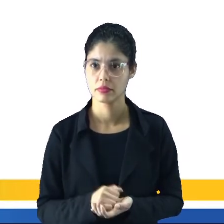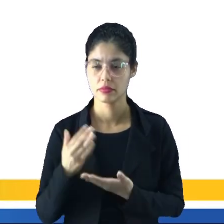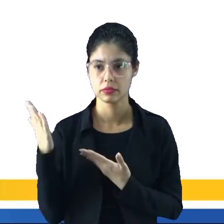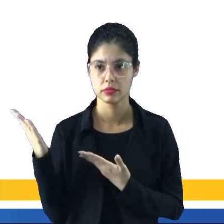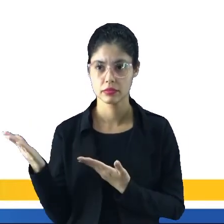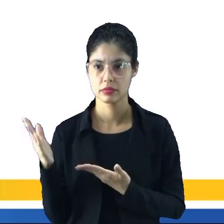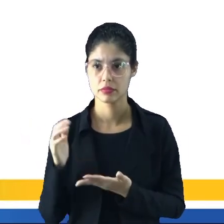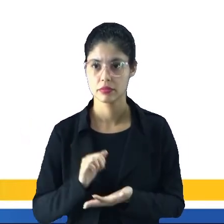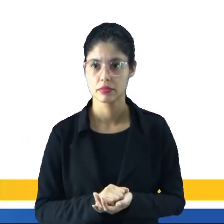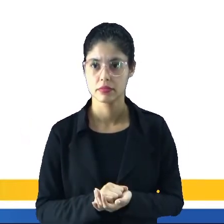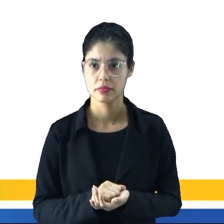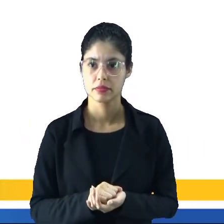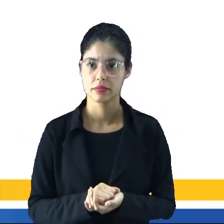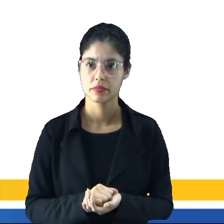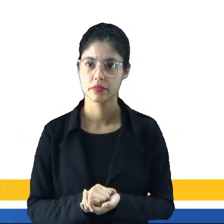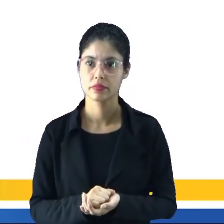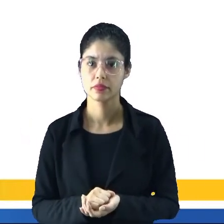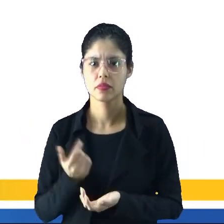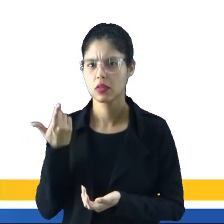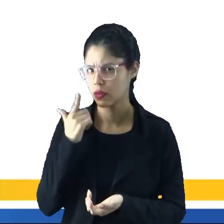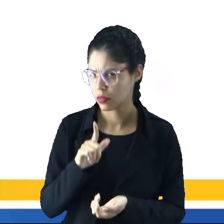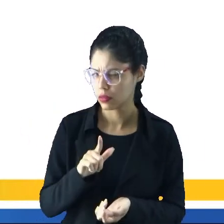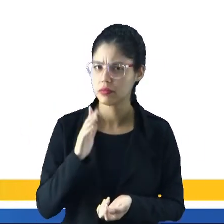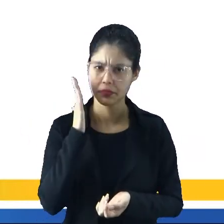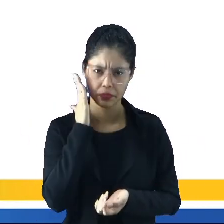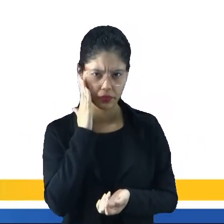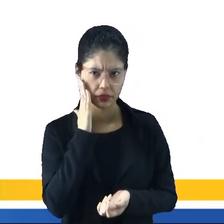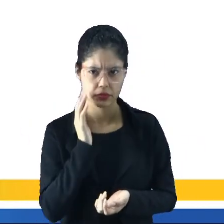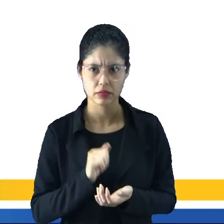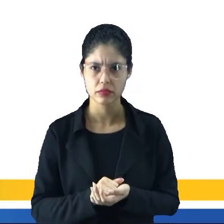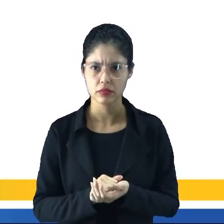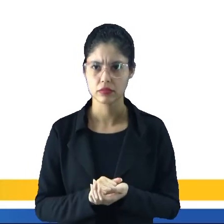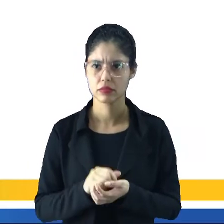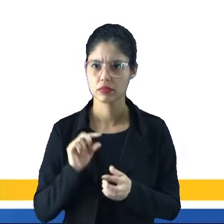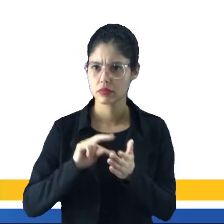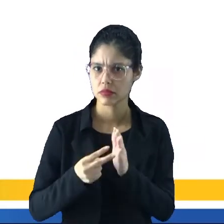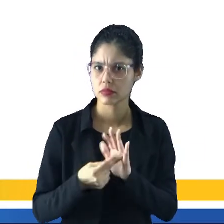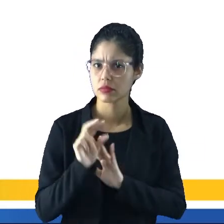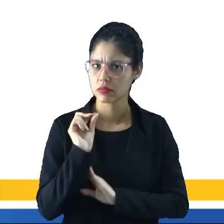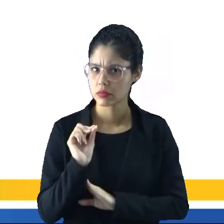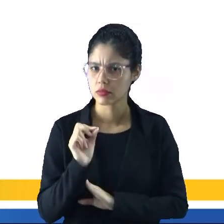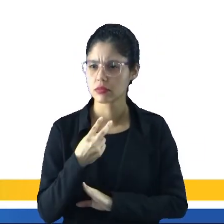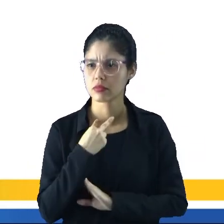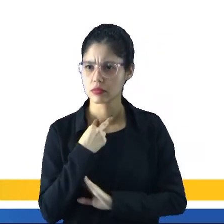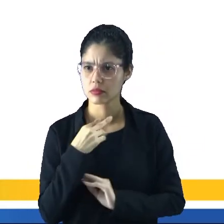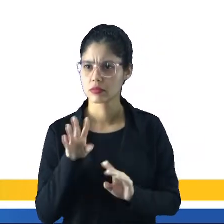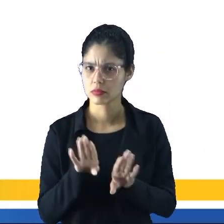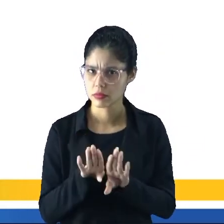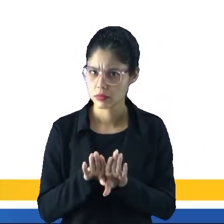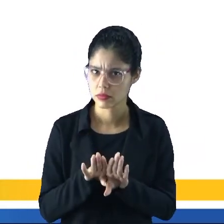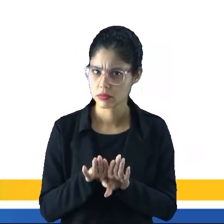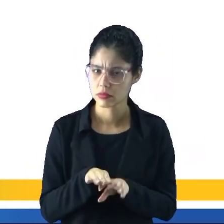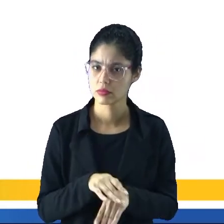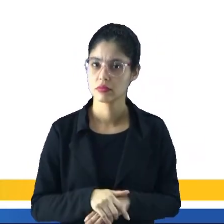Nessa situação, você conseguiria? Será que nessa situação significa ocupado também?